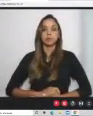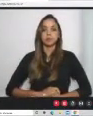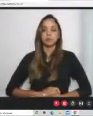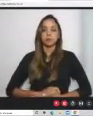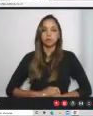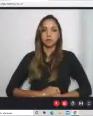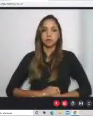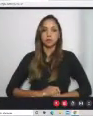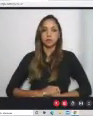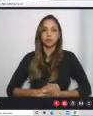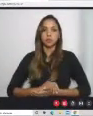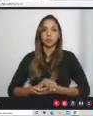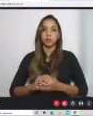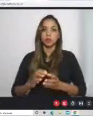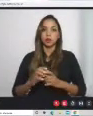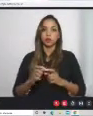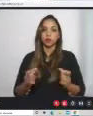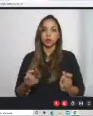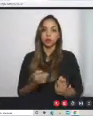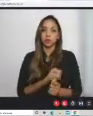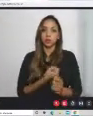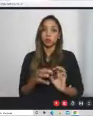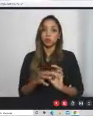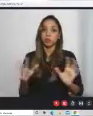dos mototaxistas no nosso município.